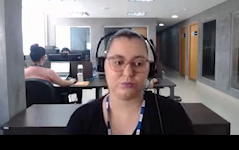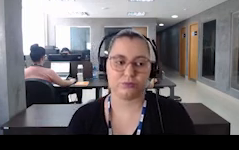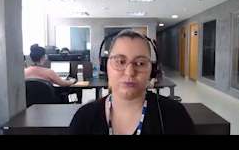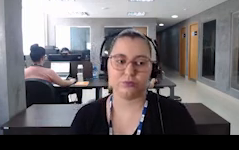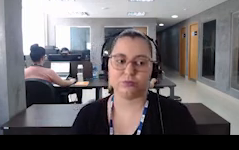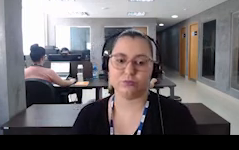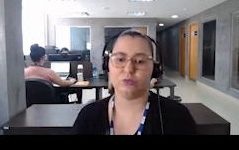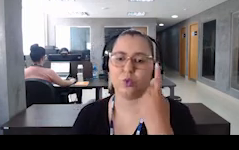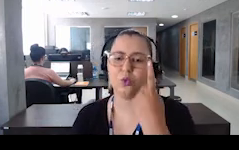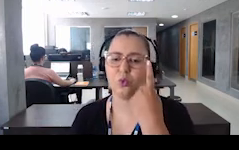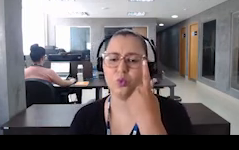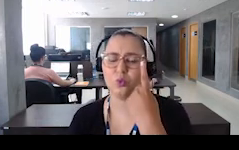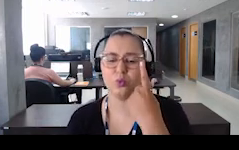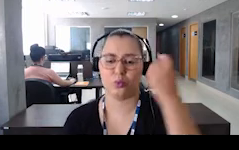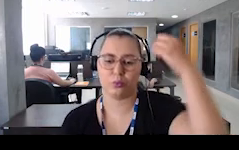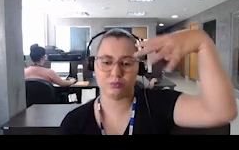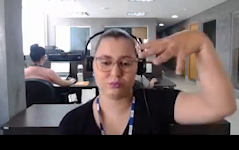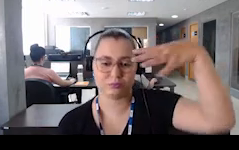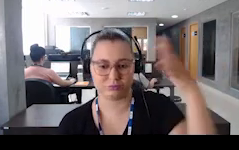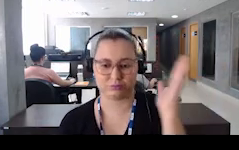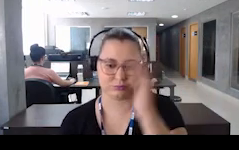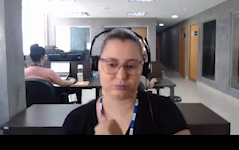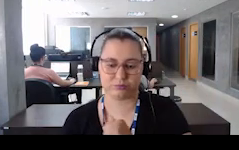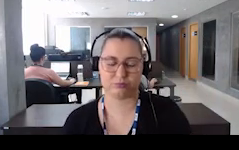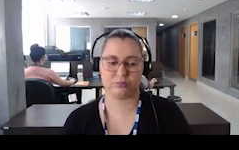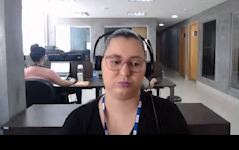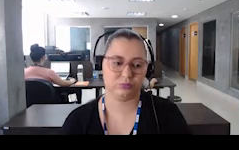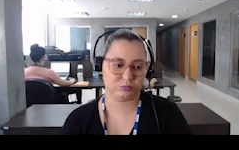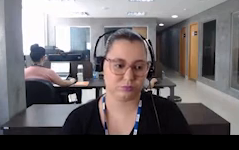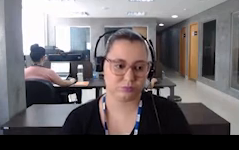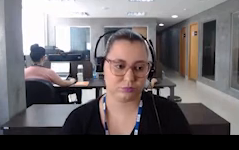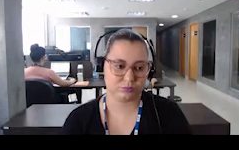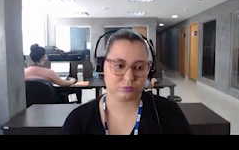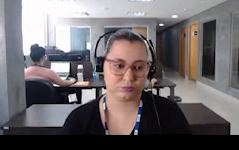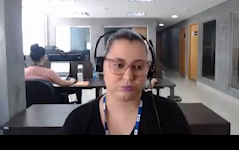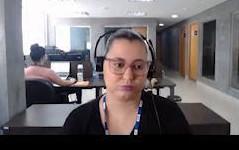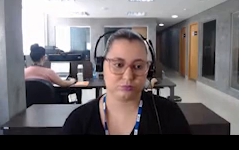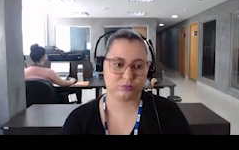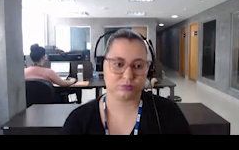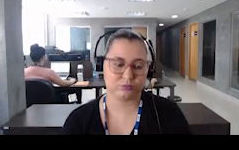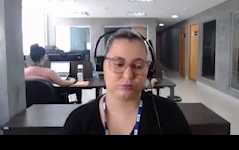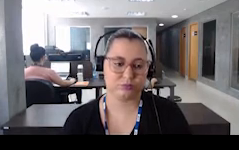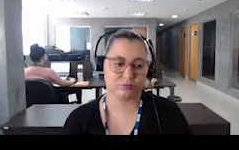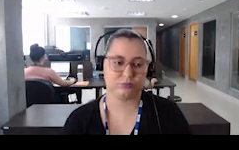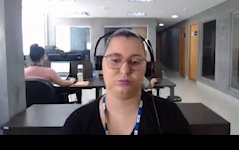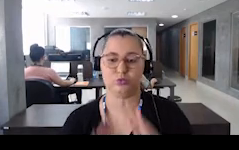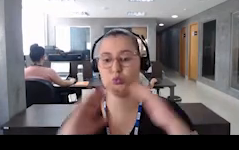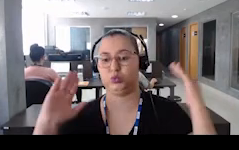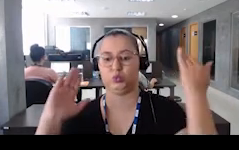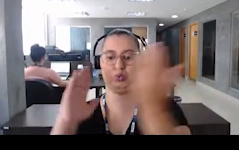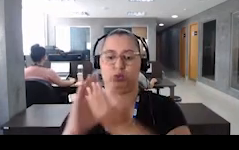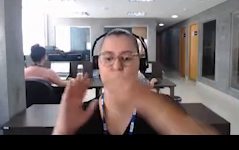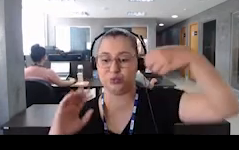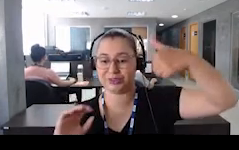Qual que é o valor corrente de uma só de uma lâmpada? Então vamos calcular aqui também, ó, é bem tranquilo, né? Esse valor de 11,36